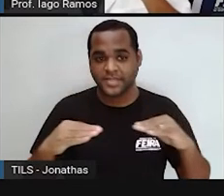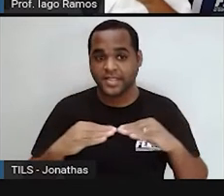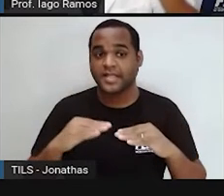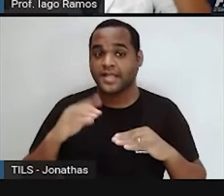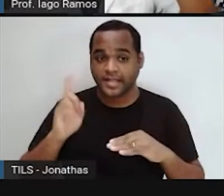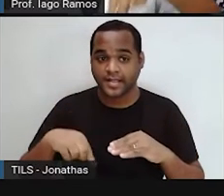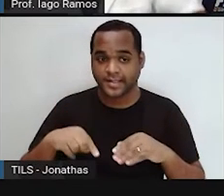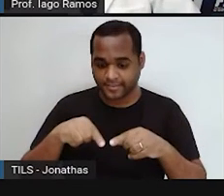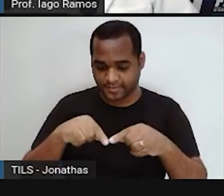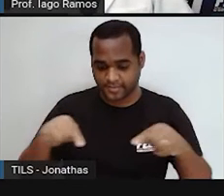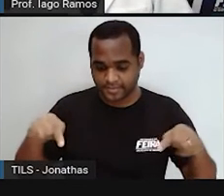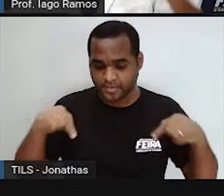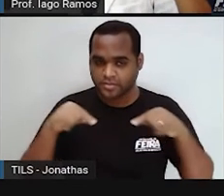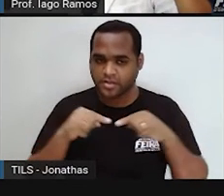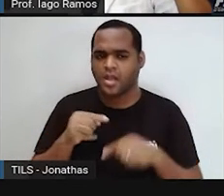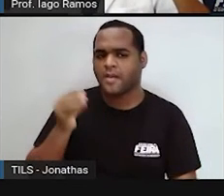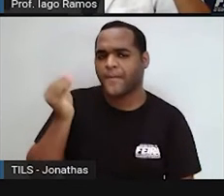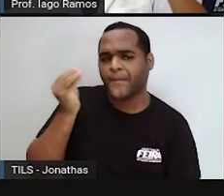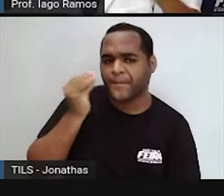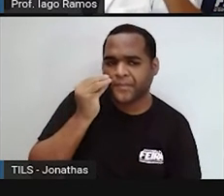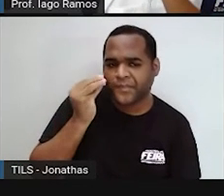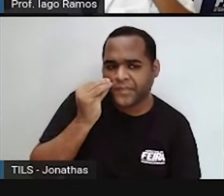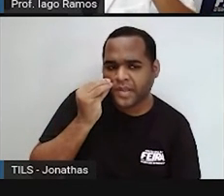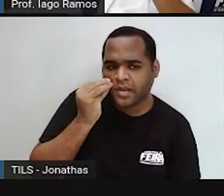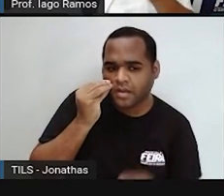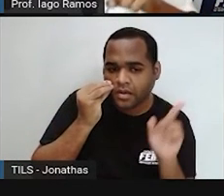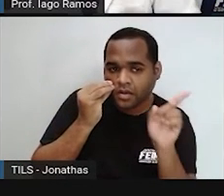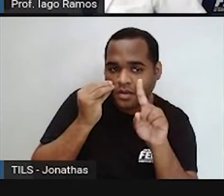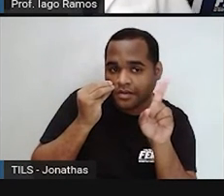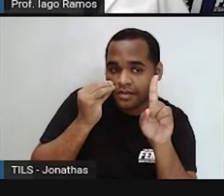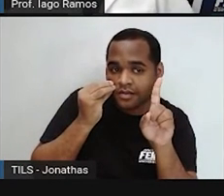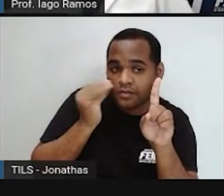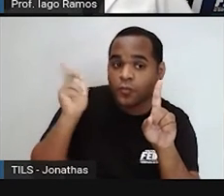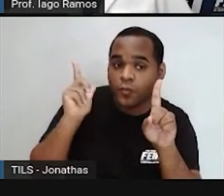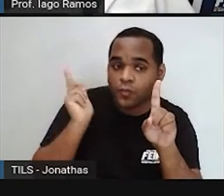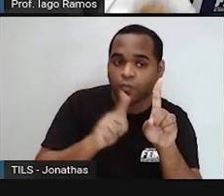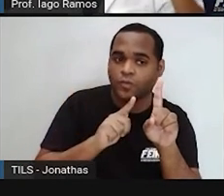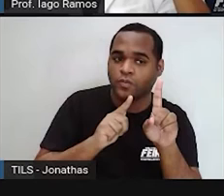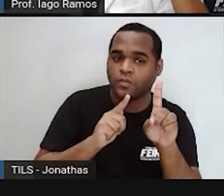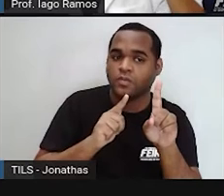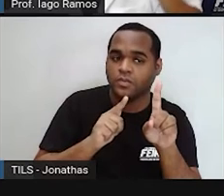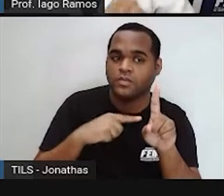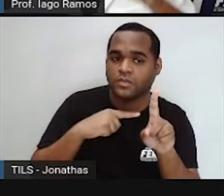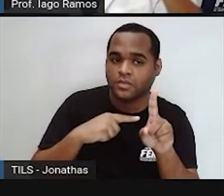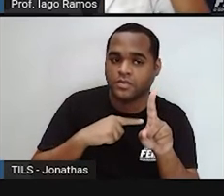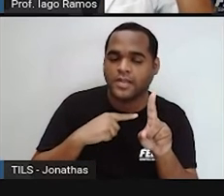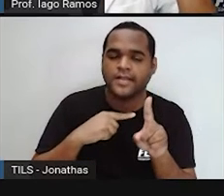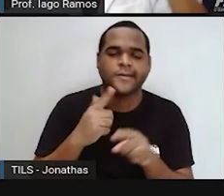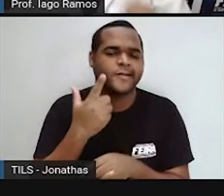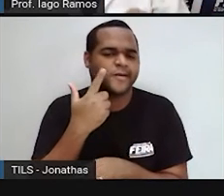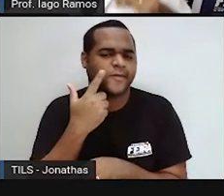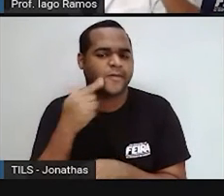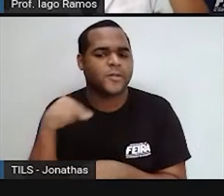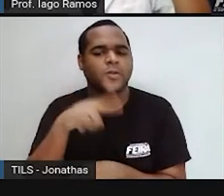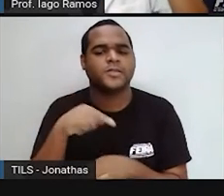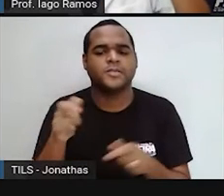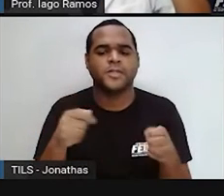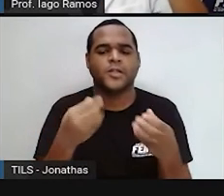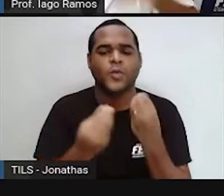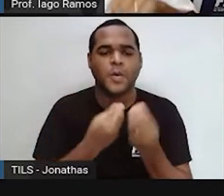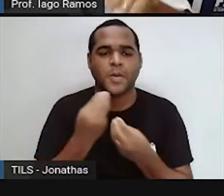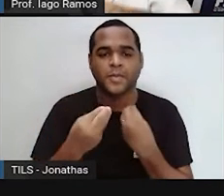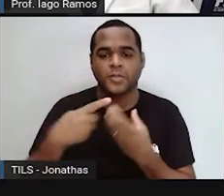aliás tentar não nós vamos conseguir certo porque nós somos